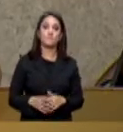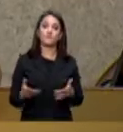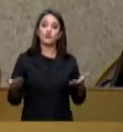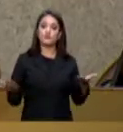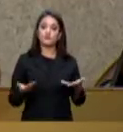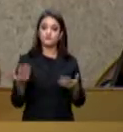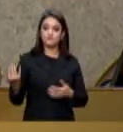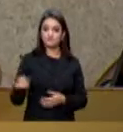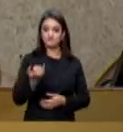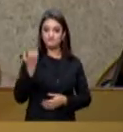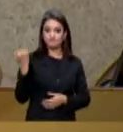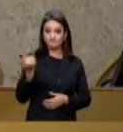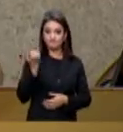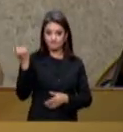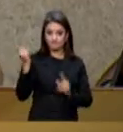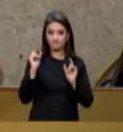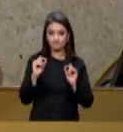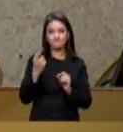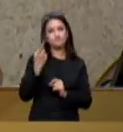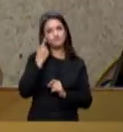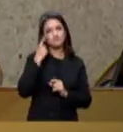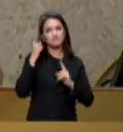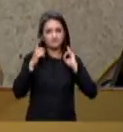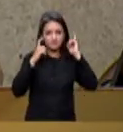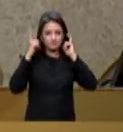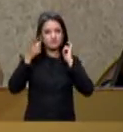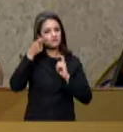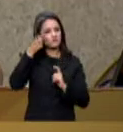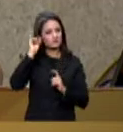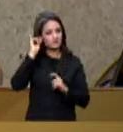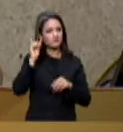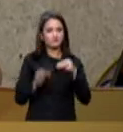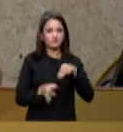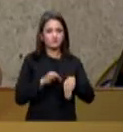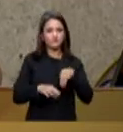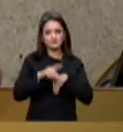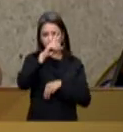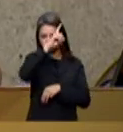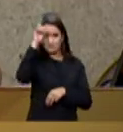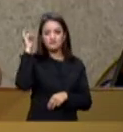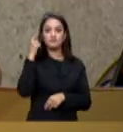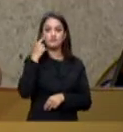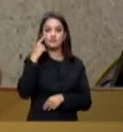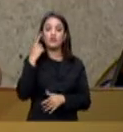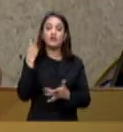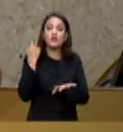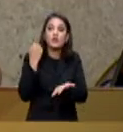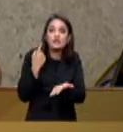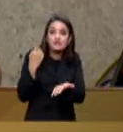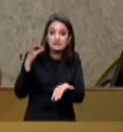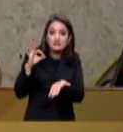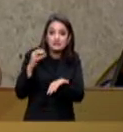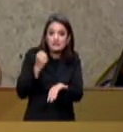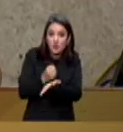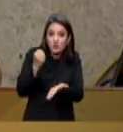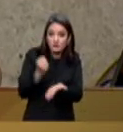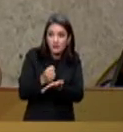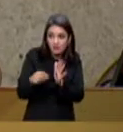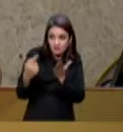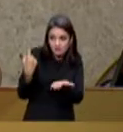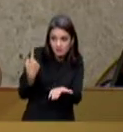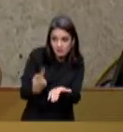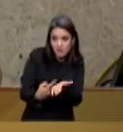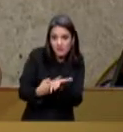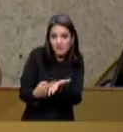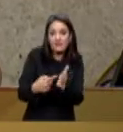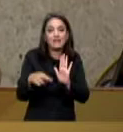importante isso também, que eu me preocupei quando conversei ontem com o ministro Lewandowski. Esses acordos atualmente são firmados com regras de prestação